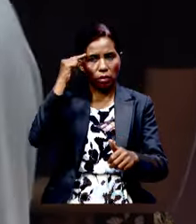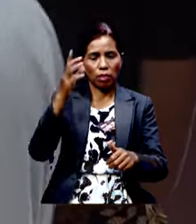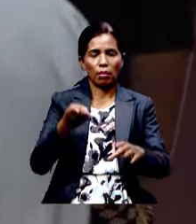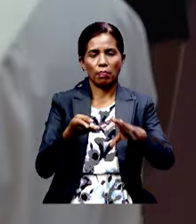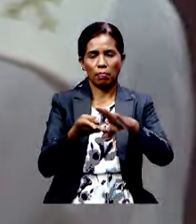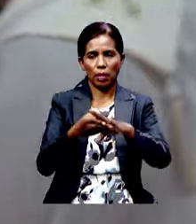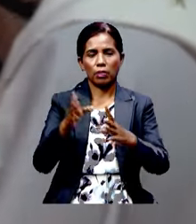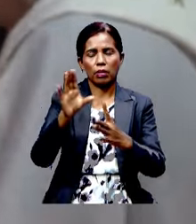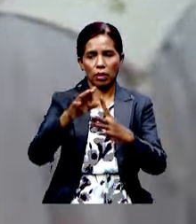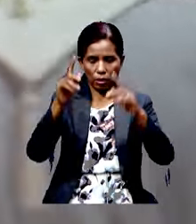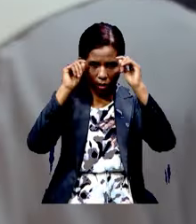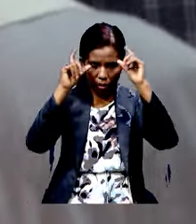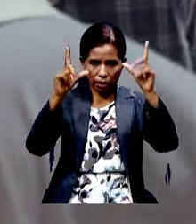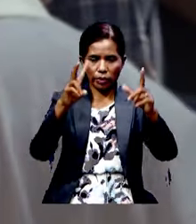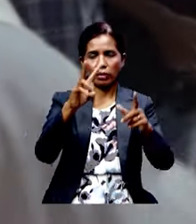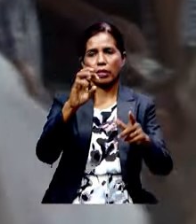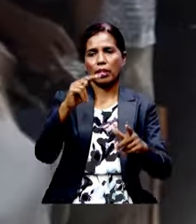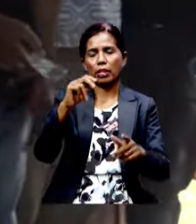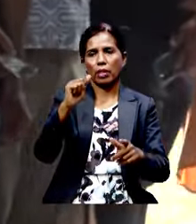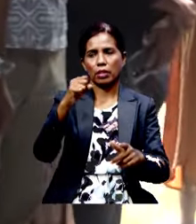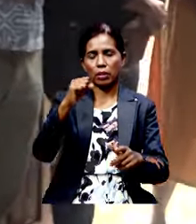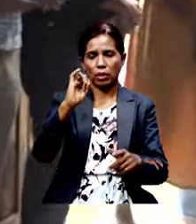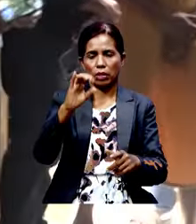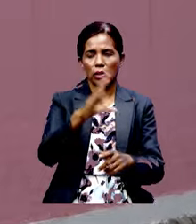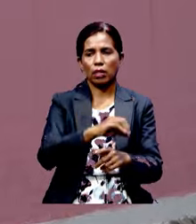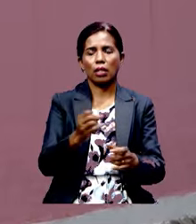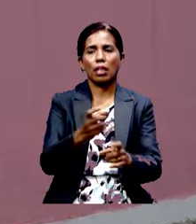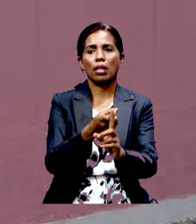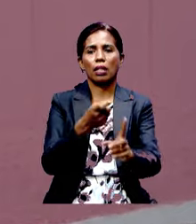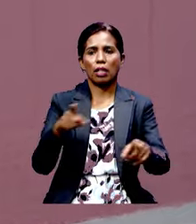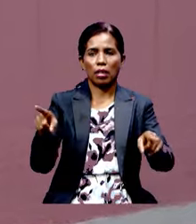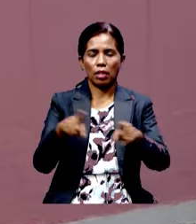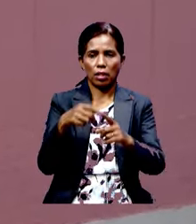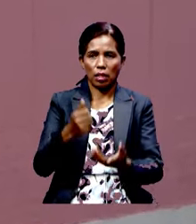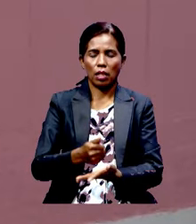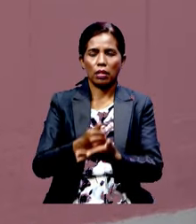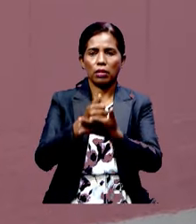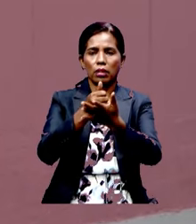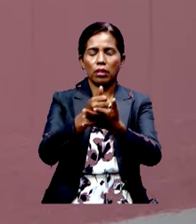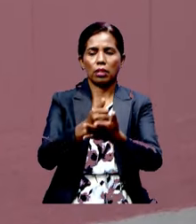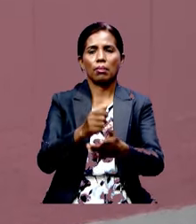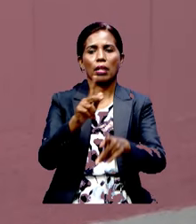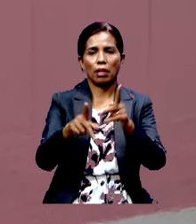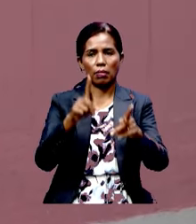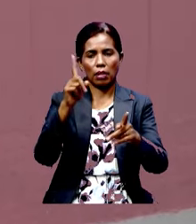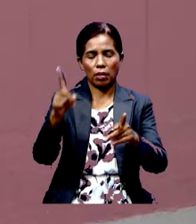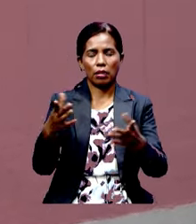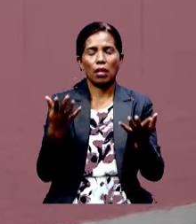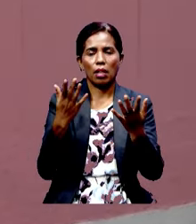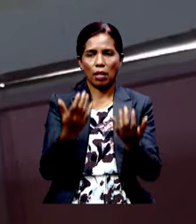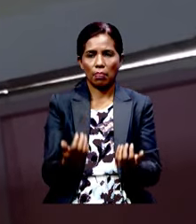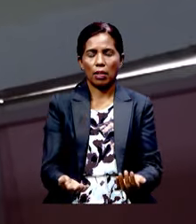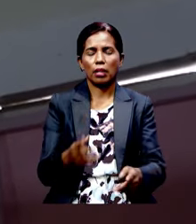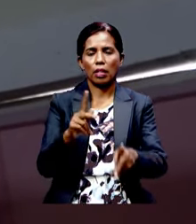Central Timor-Leste, Venâncio Alves Sateten, iniciativa ne hanesa na ajuda humanitária ida, hodi hakman maluk Sira